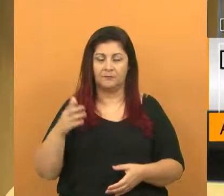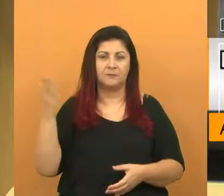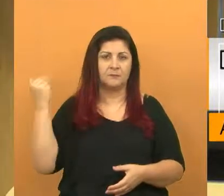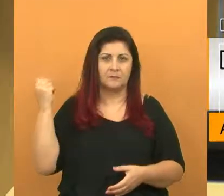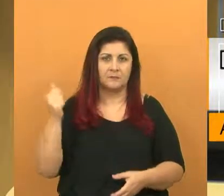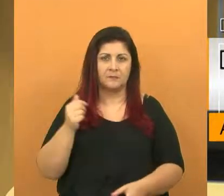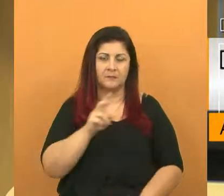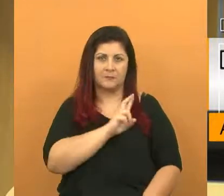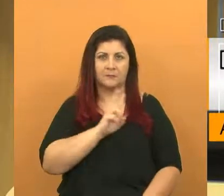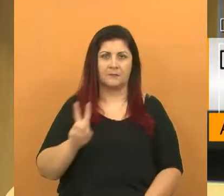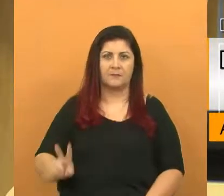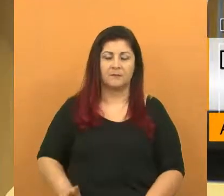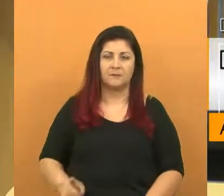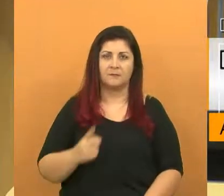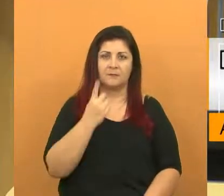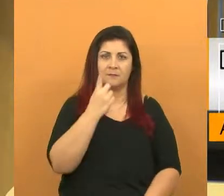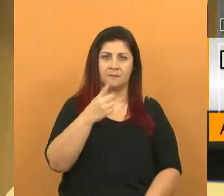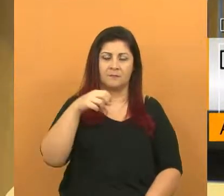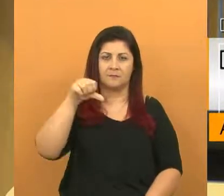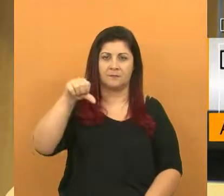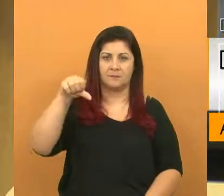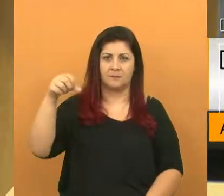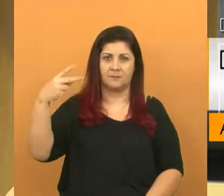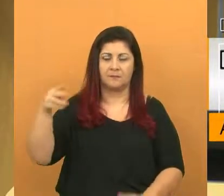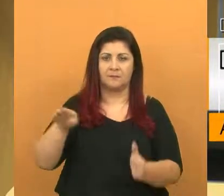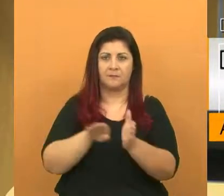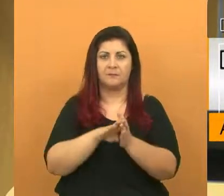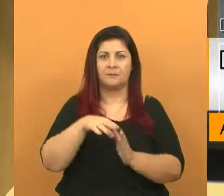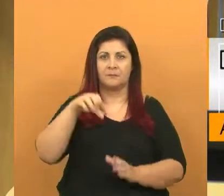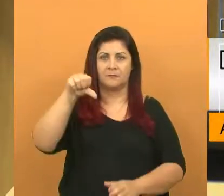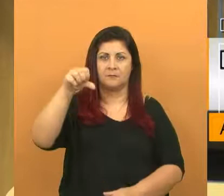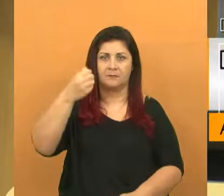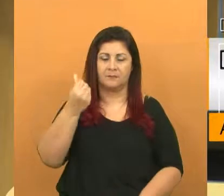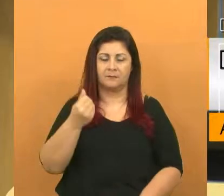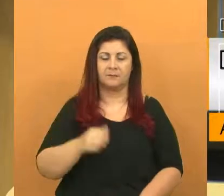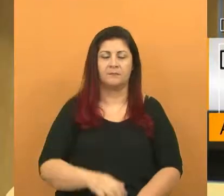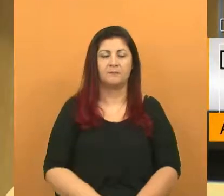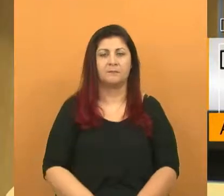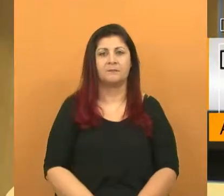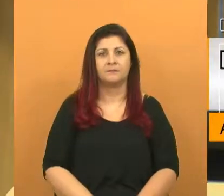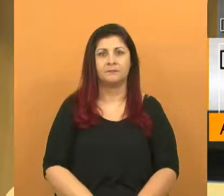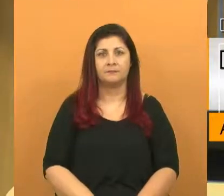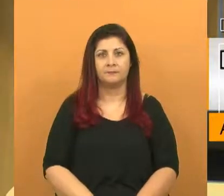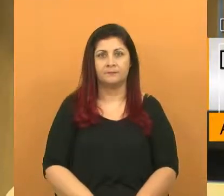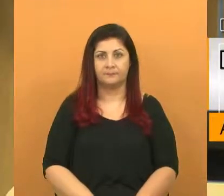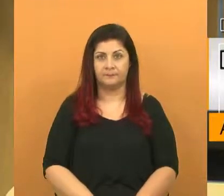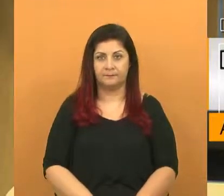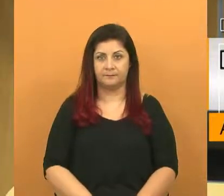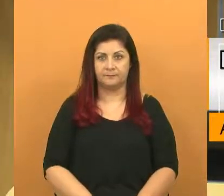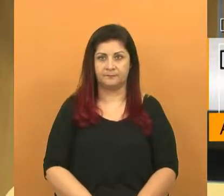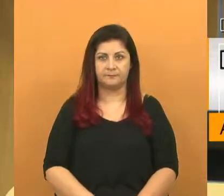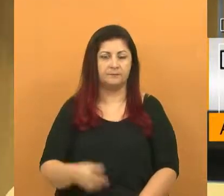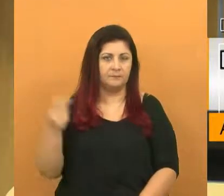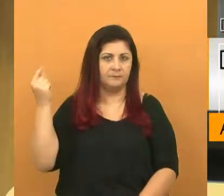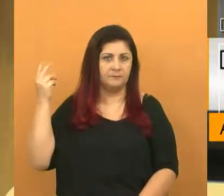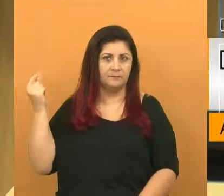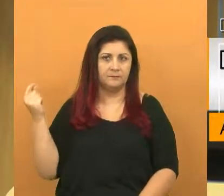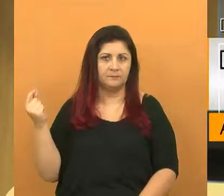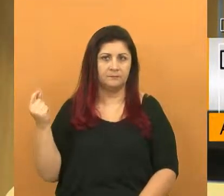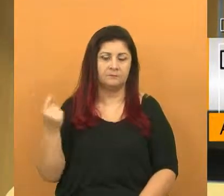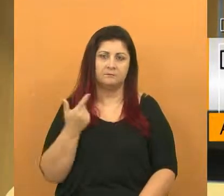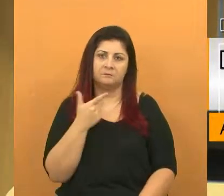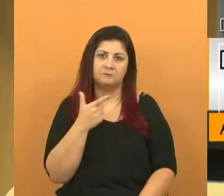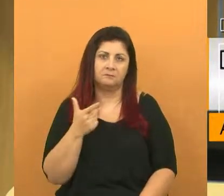92 a 96 nesta casa que aquela época não